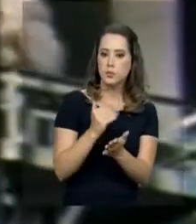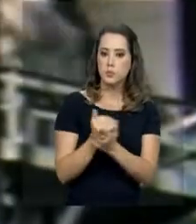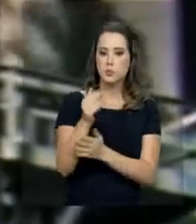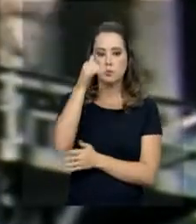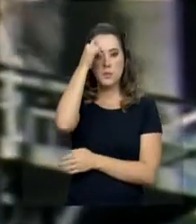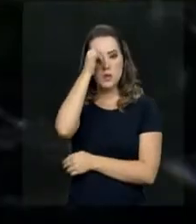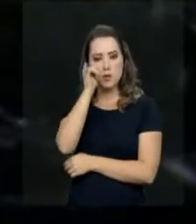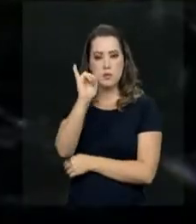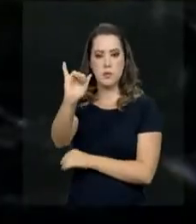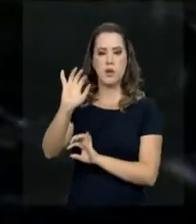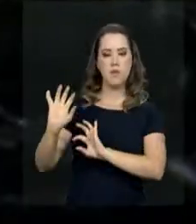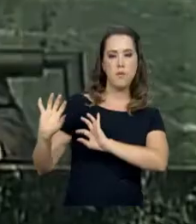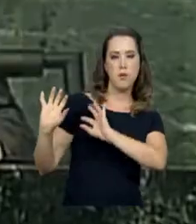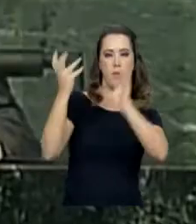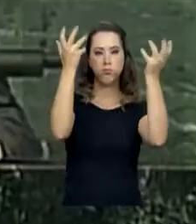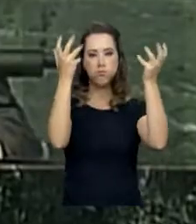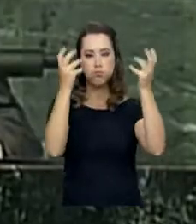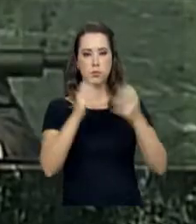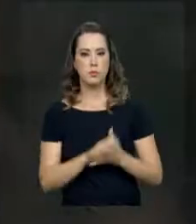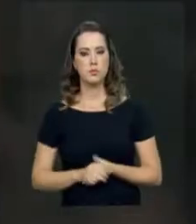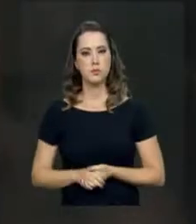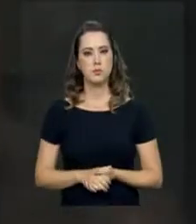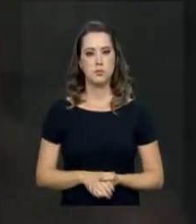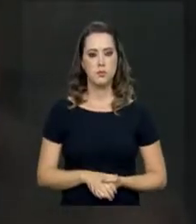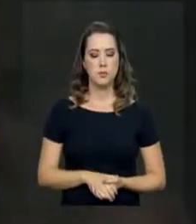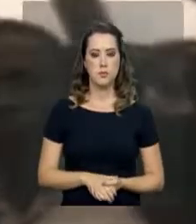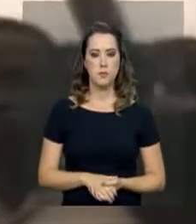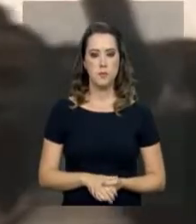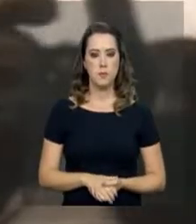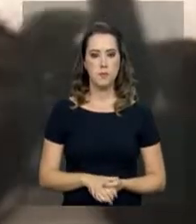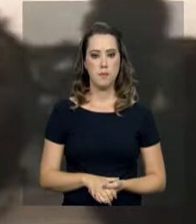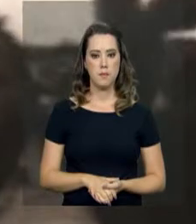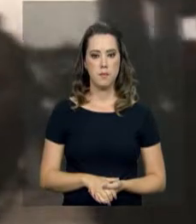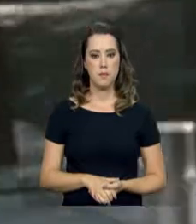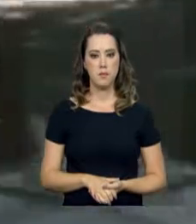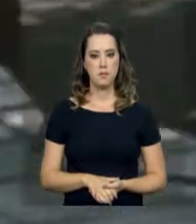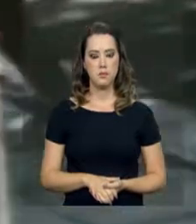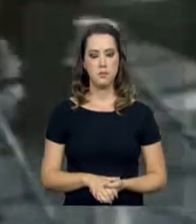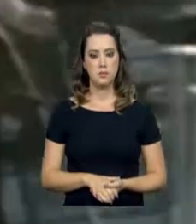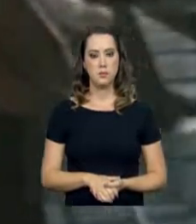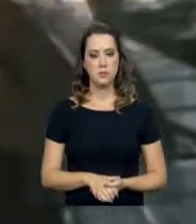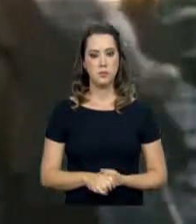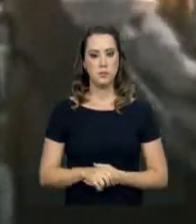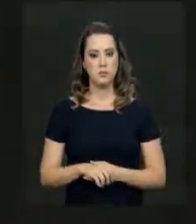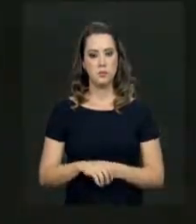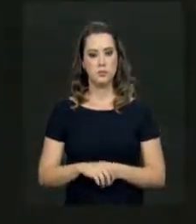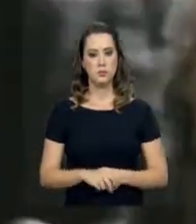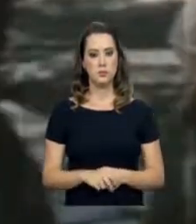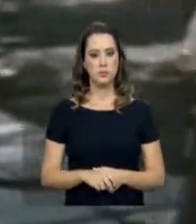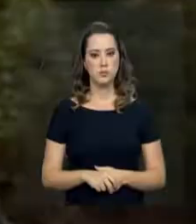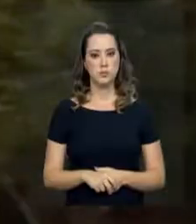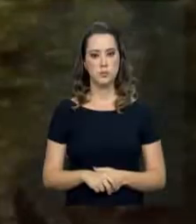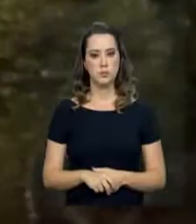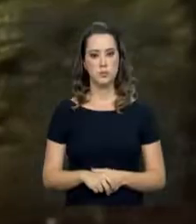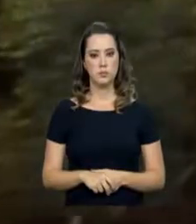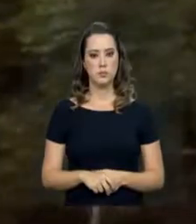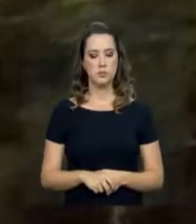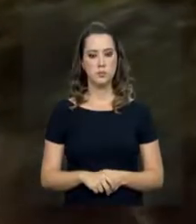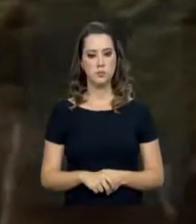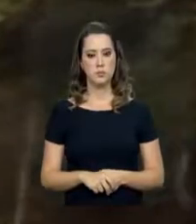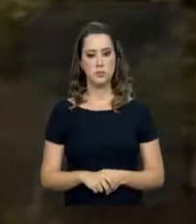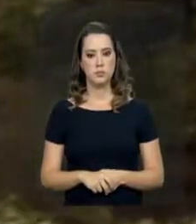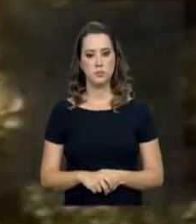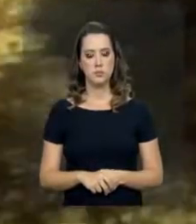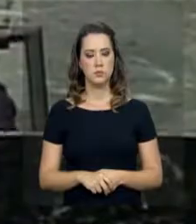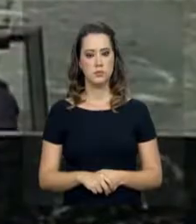as mudanças climáticas. Having been vanquished and consigned to the past. We